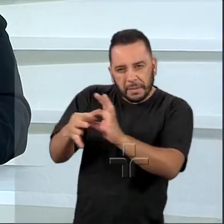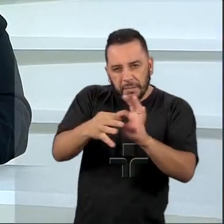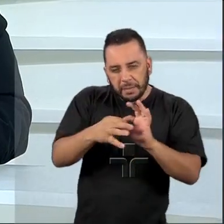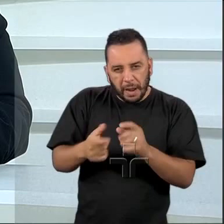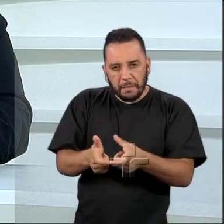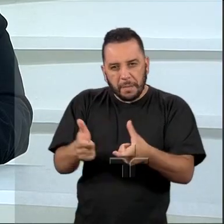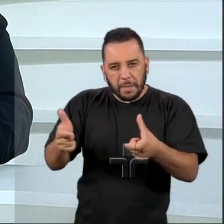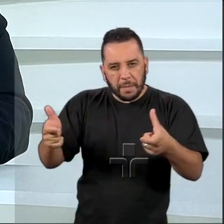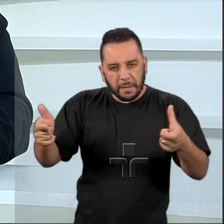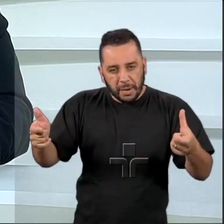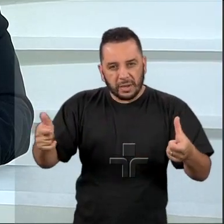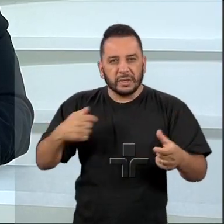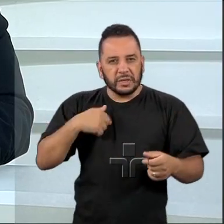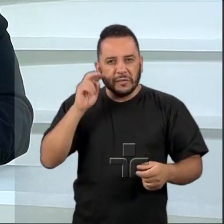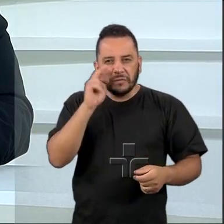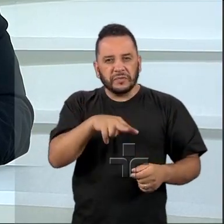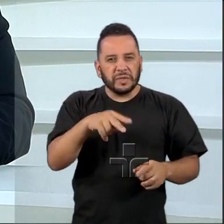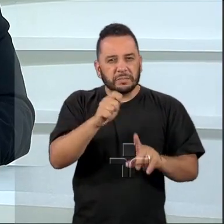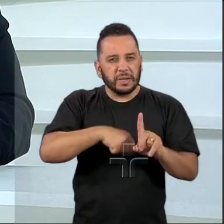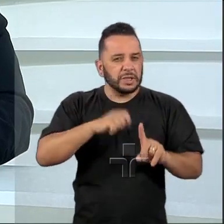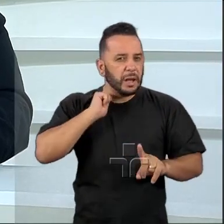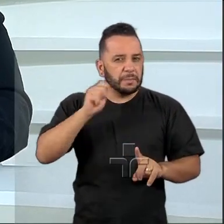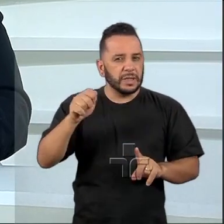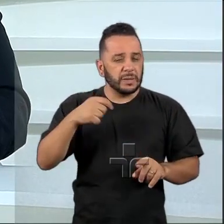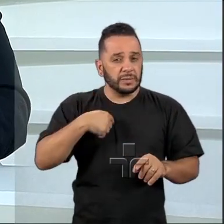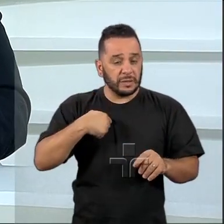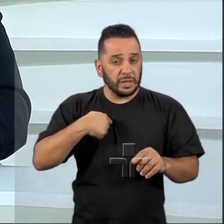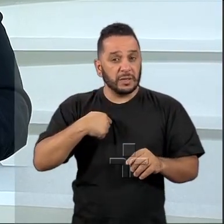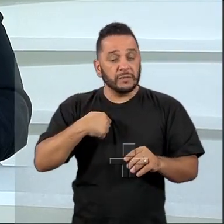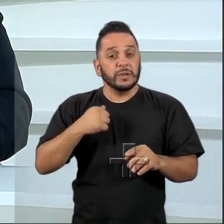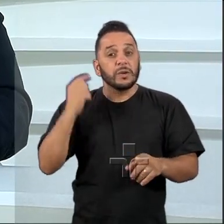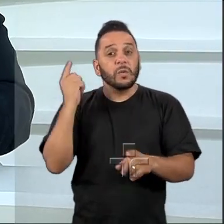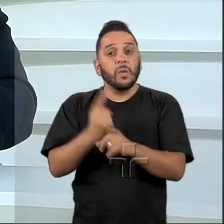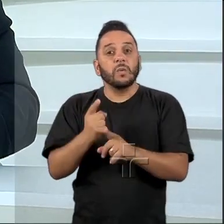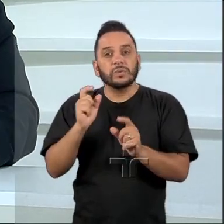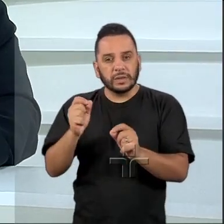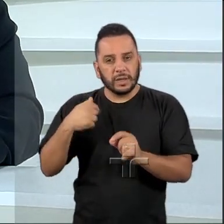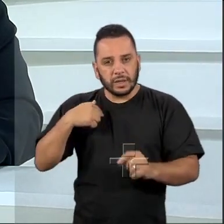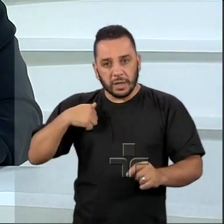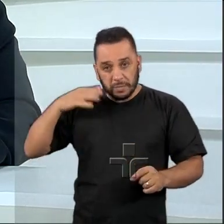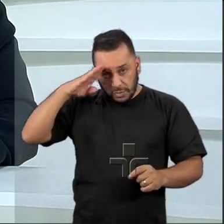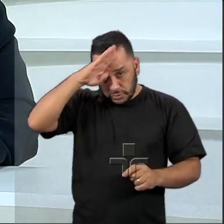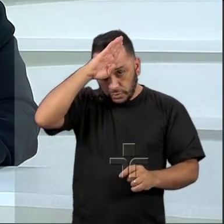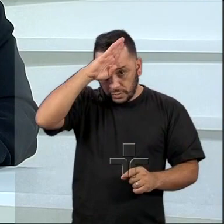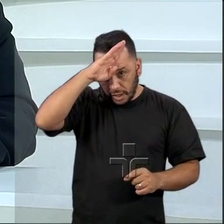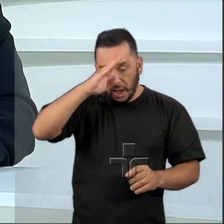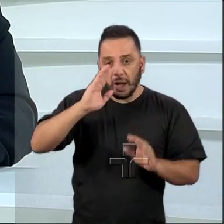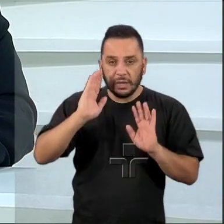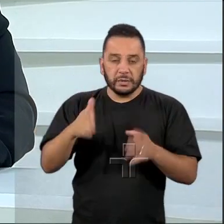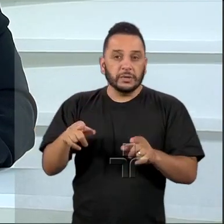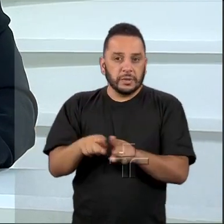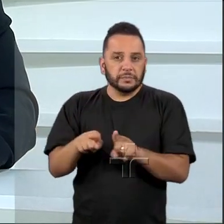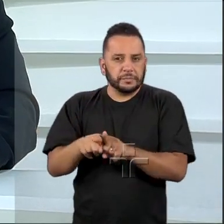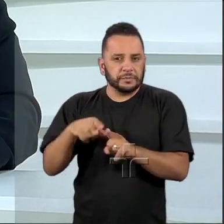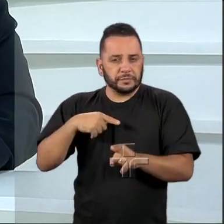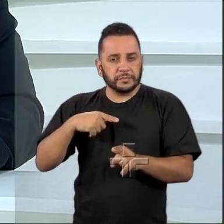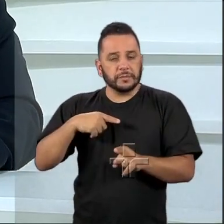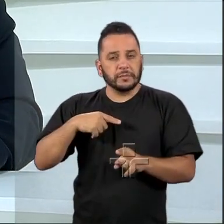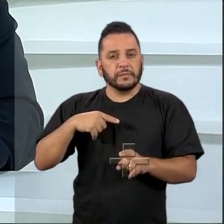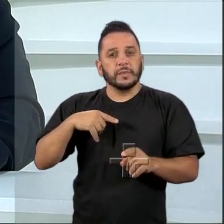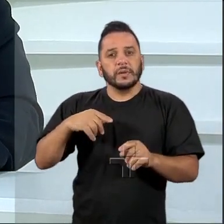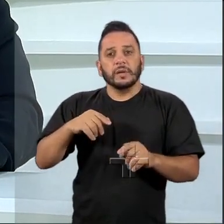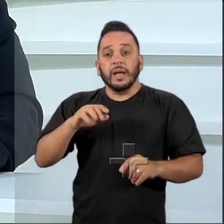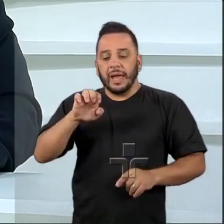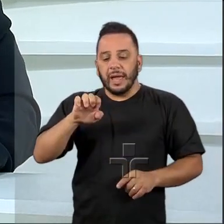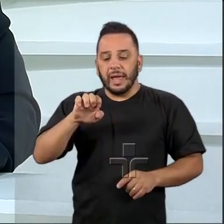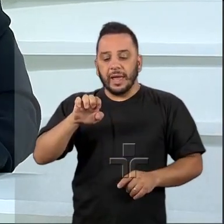em abril, foi isso, né? Um encontro do Eduardo Bolsonaro, o nosso deputado aí mais votado do país. Em agosto